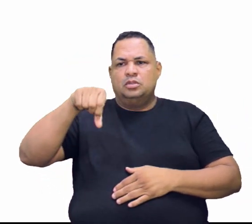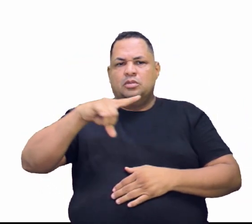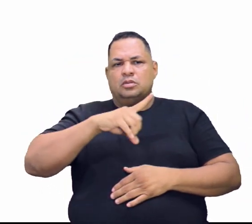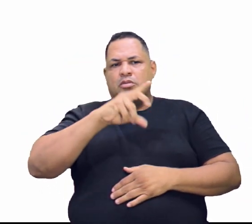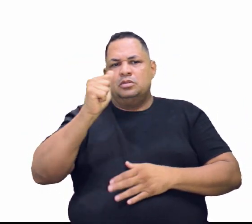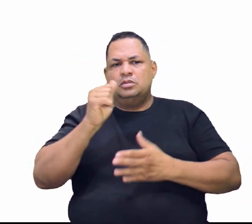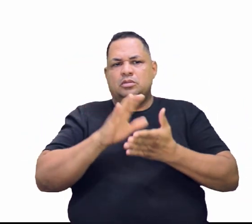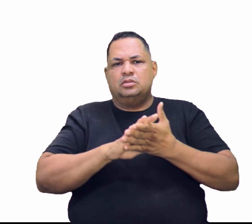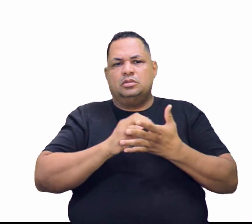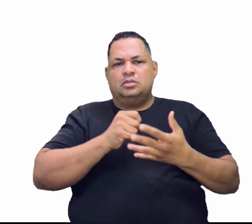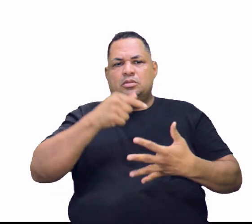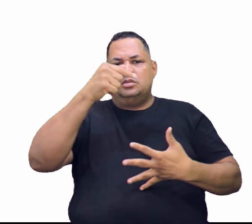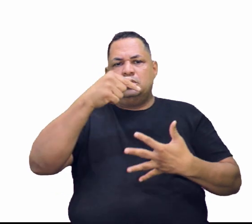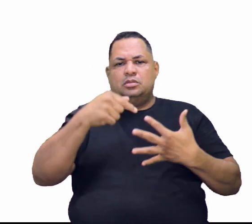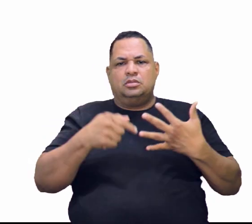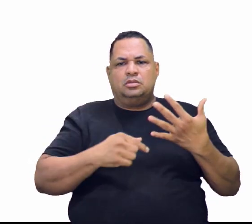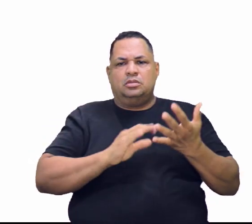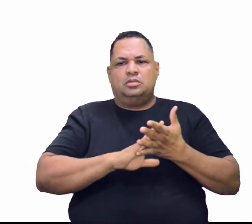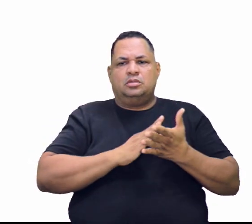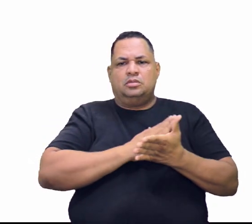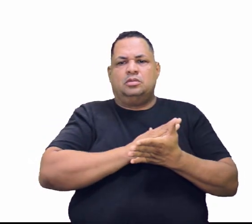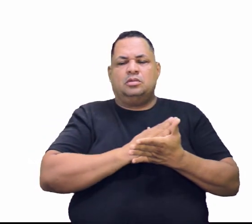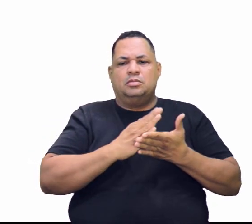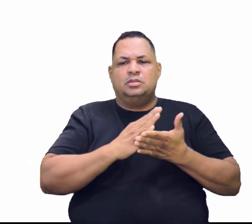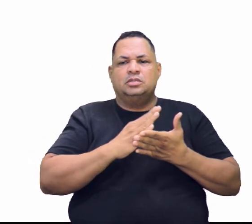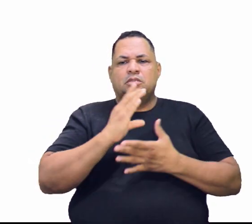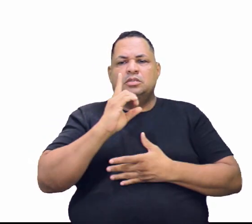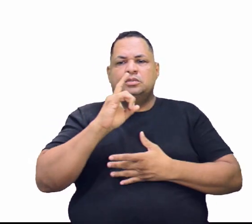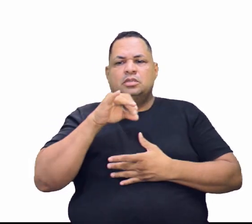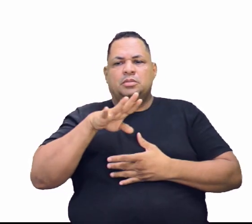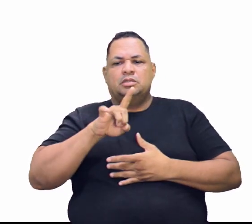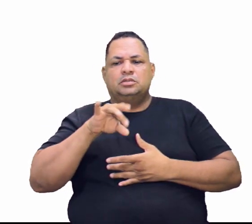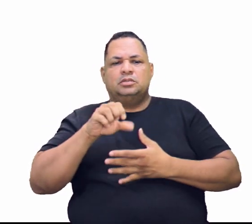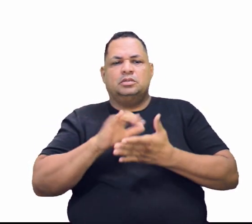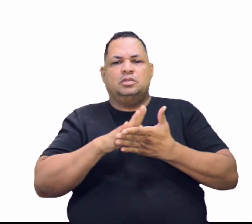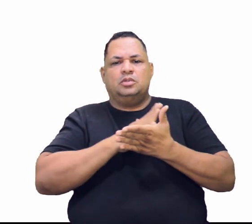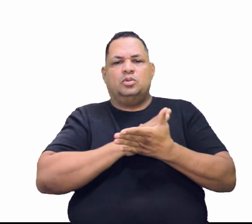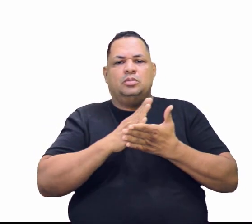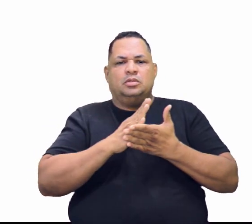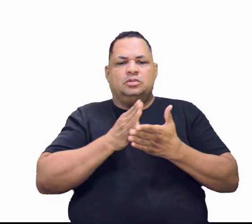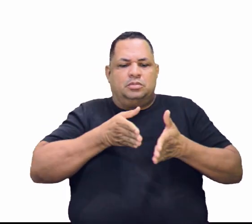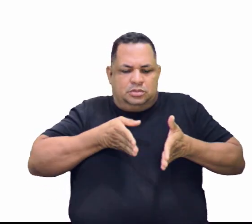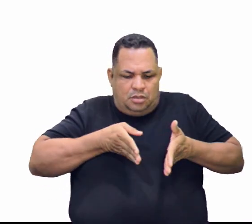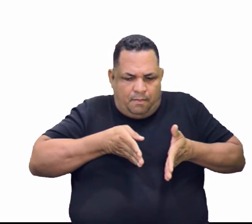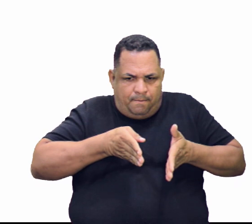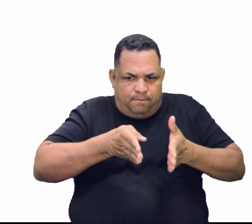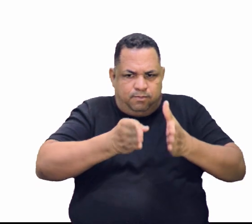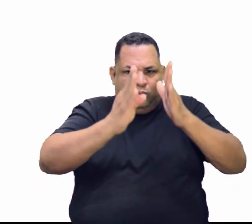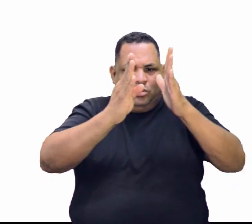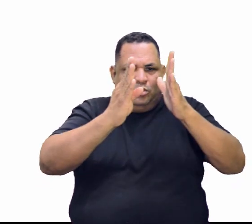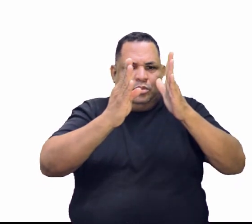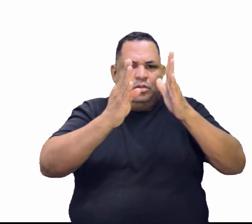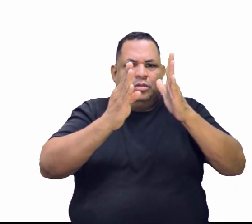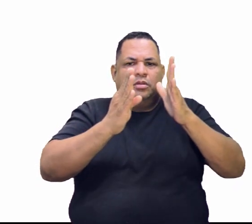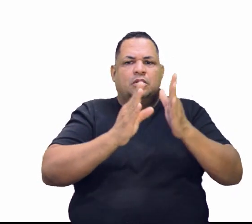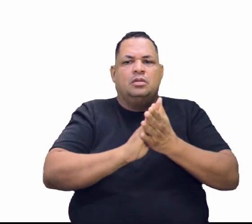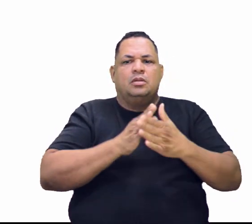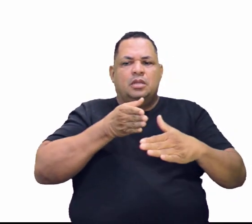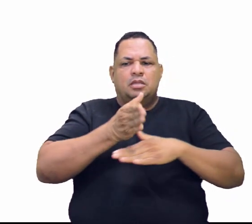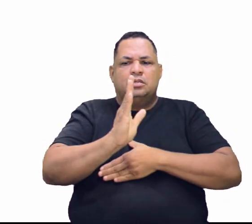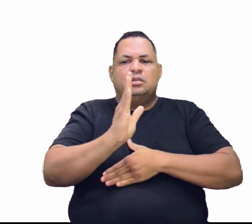batiam assim a topografia e falaram assim, vamos cortar nessa direção. Ou